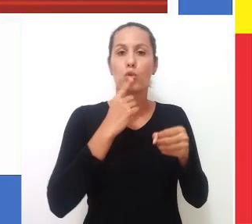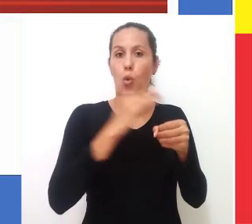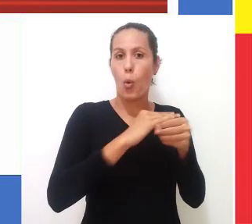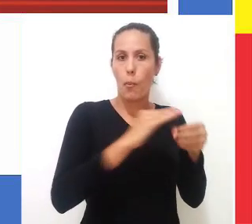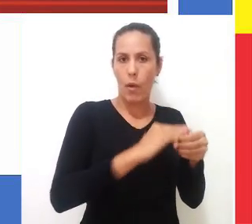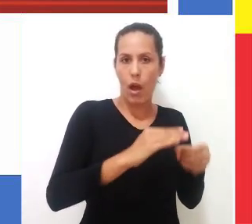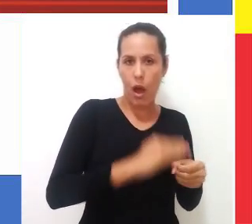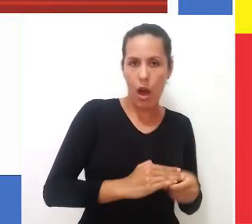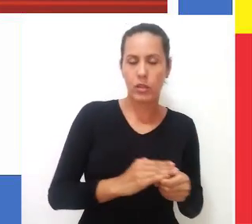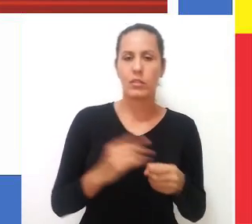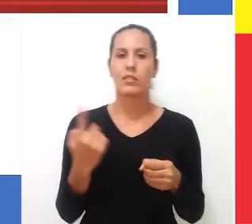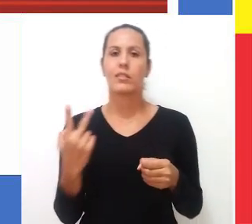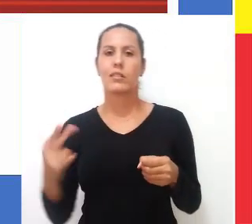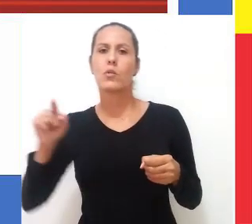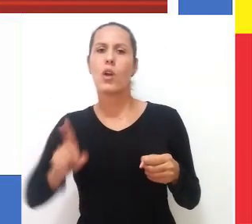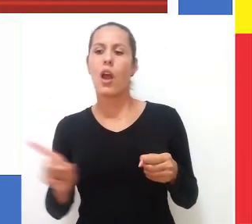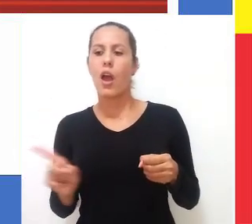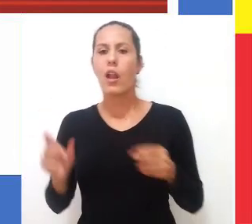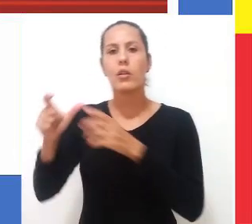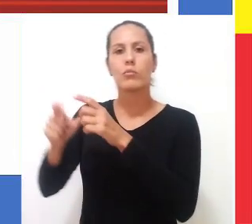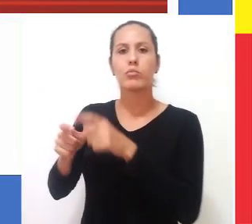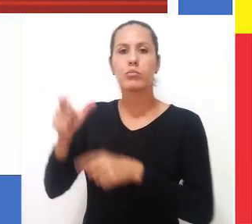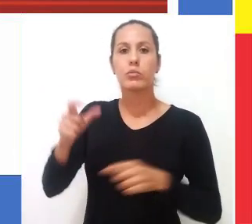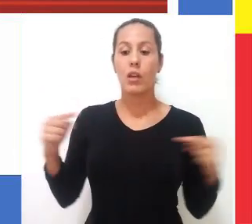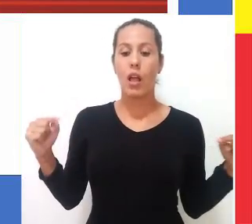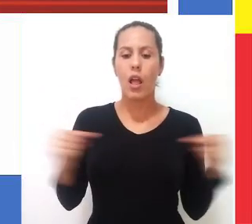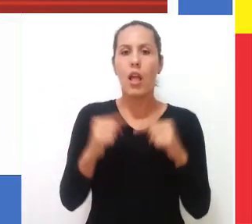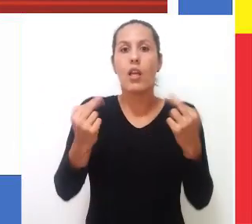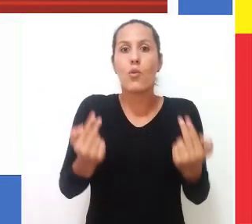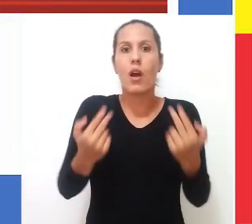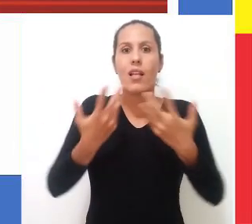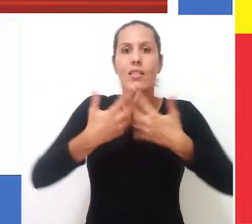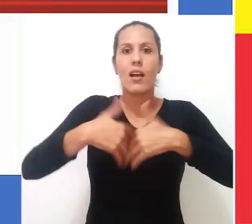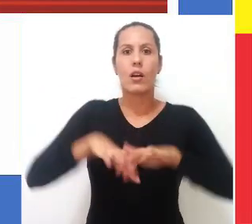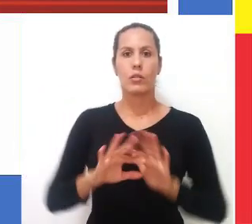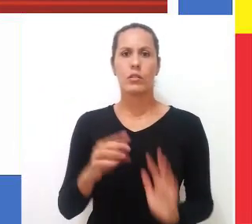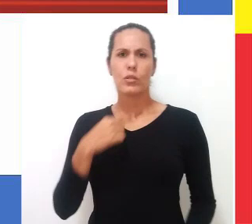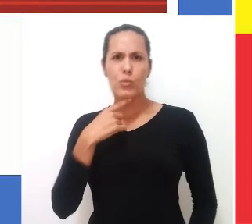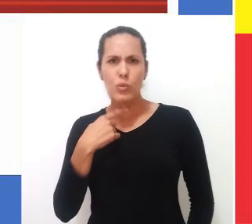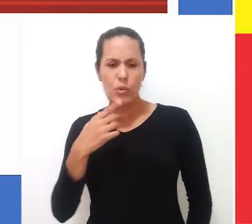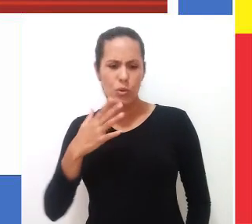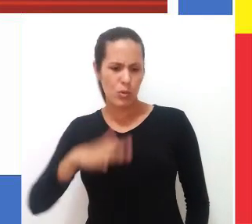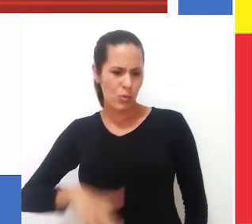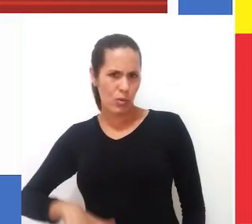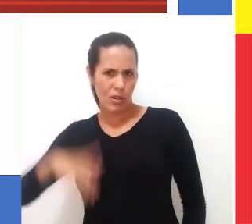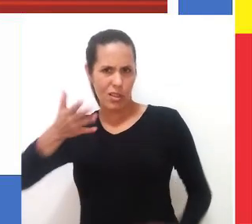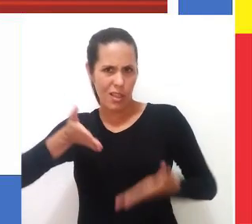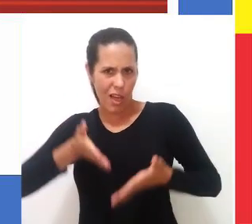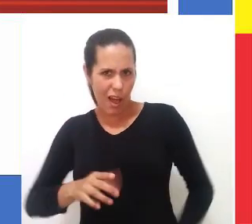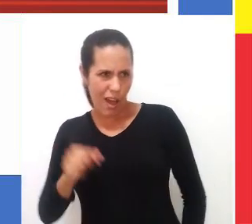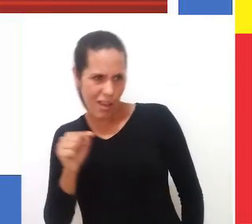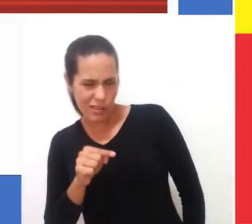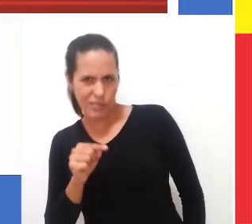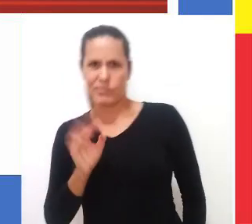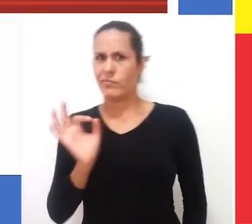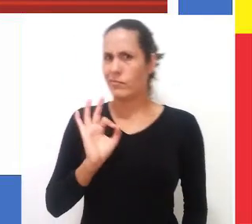ketchup like hands. Então, nem todo mundo nasce um ketchup range. Então, ó, vocês